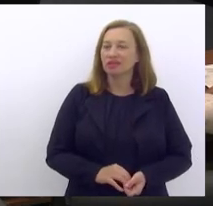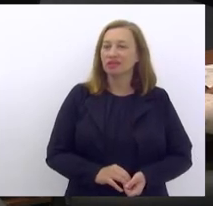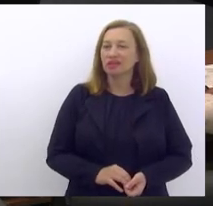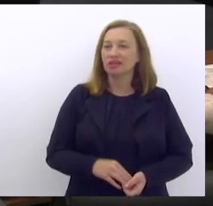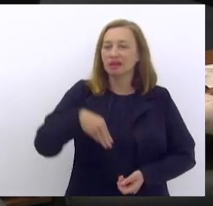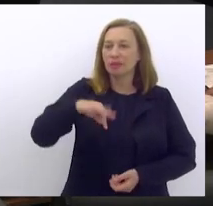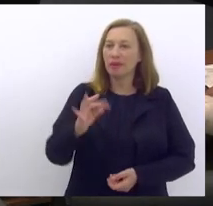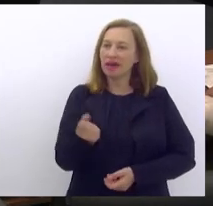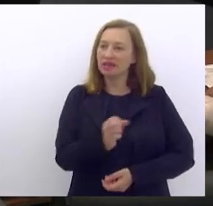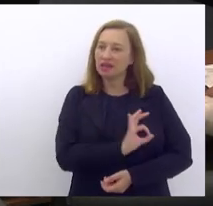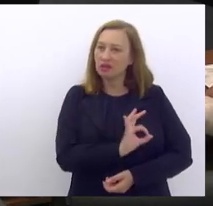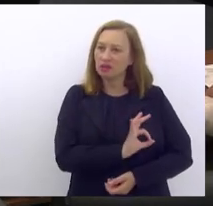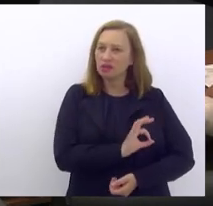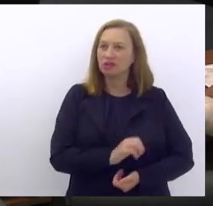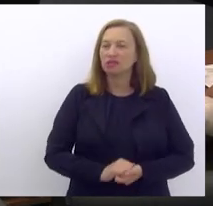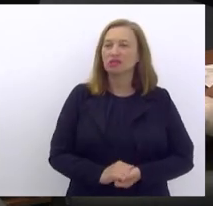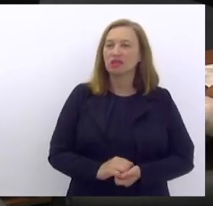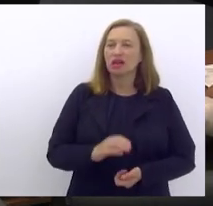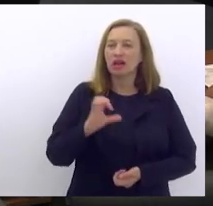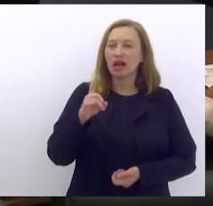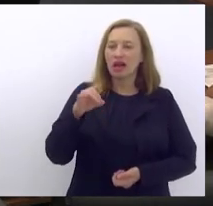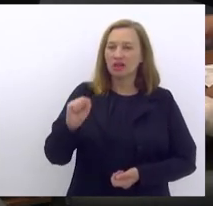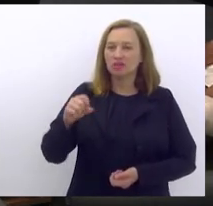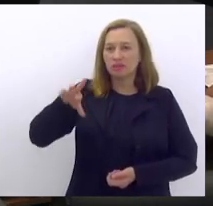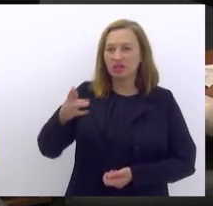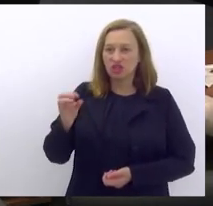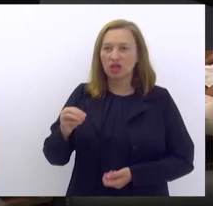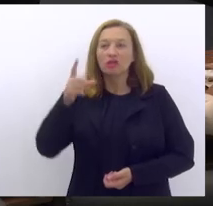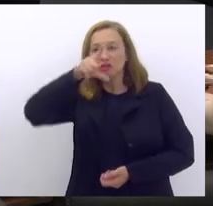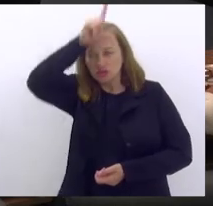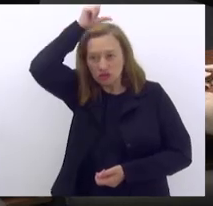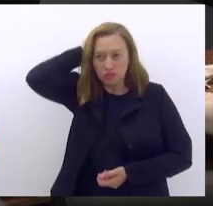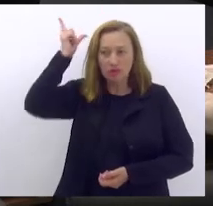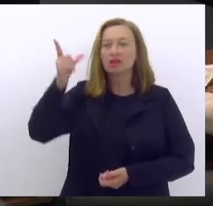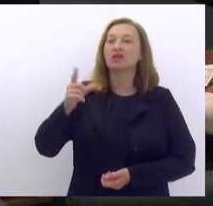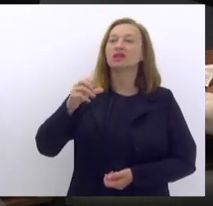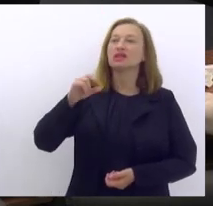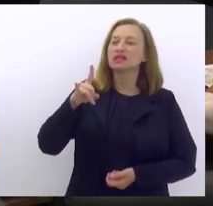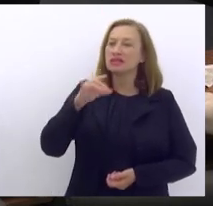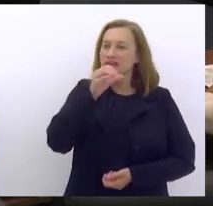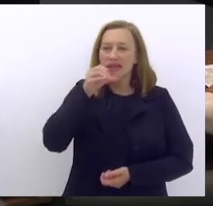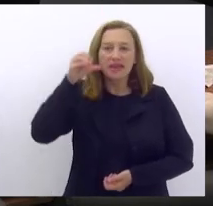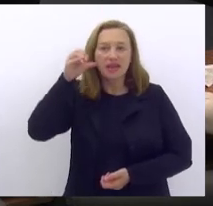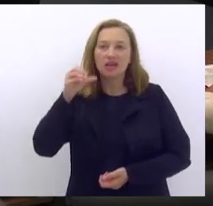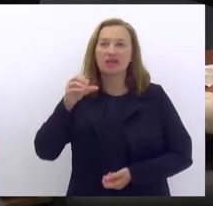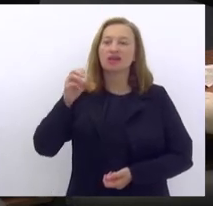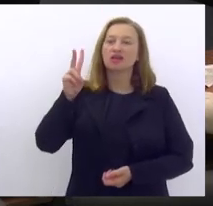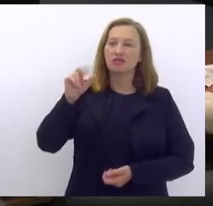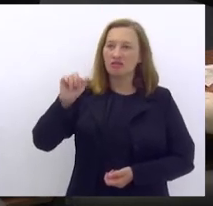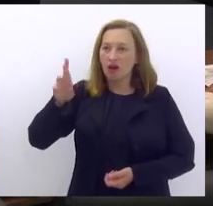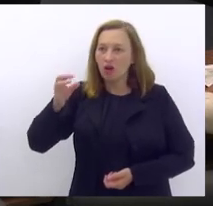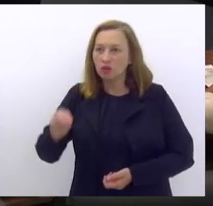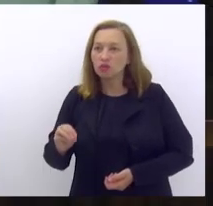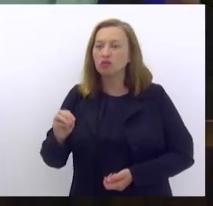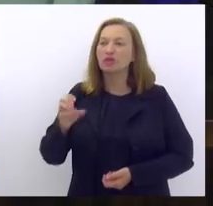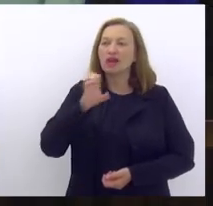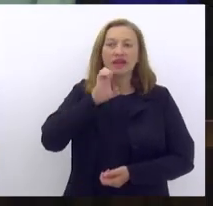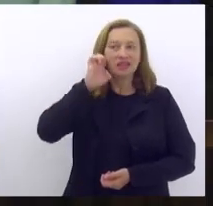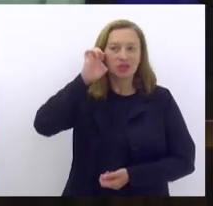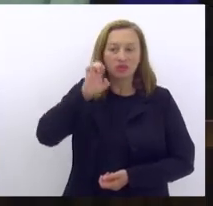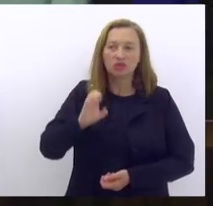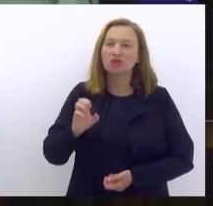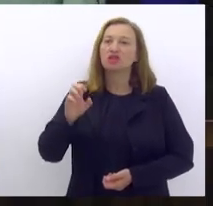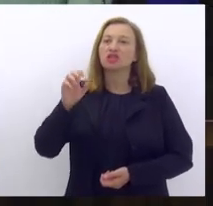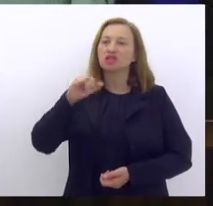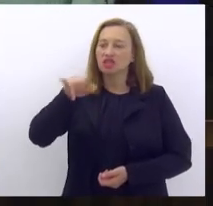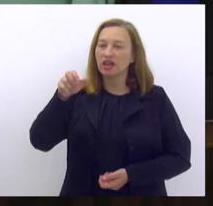Marta Rocha, Carla Machado, Luiz Paulo, Célia Jordão, Valdo Ceasa, Eric Takimoto,